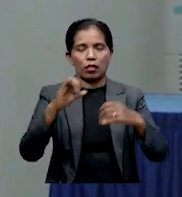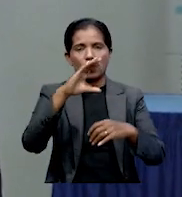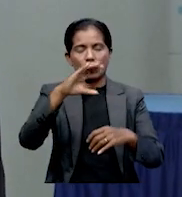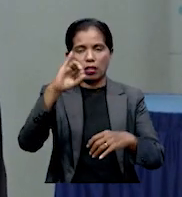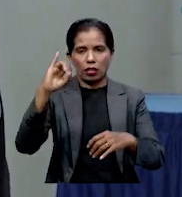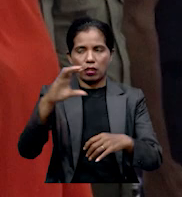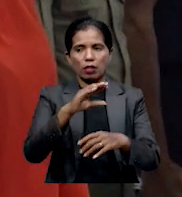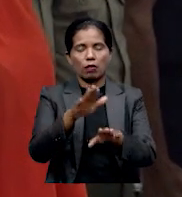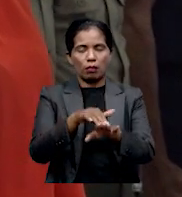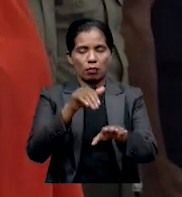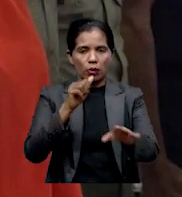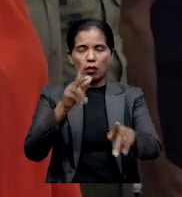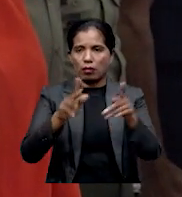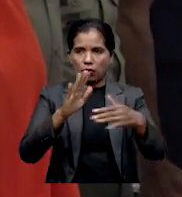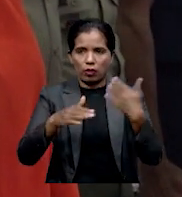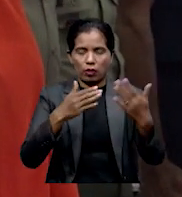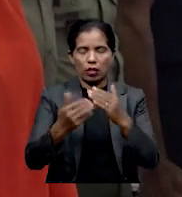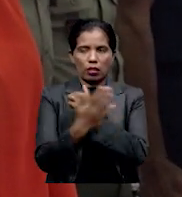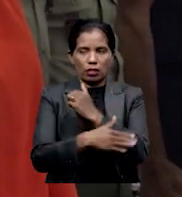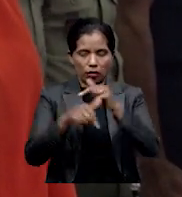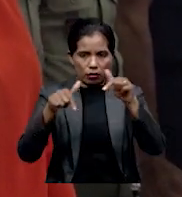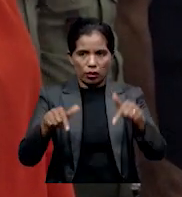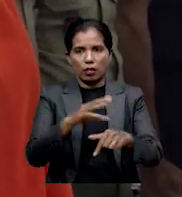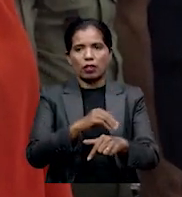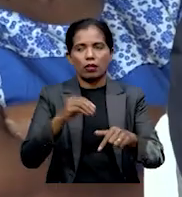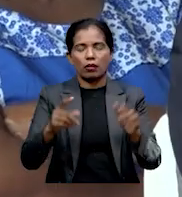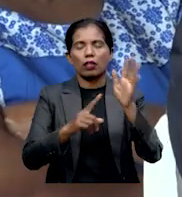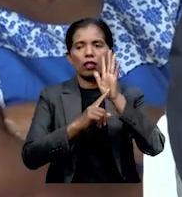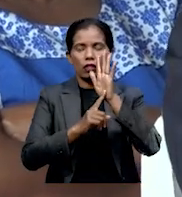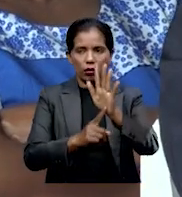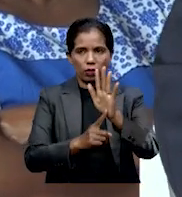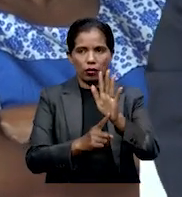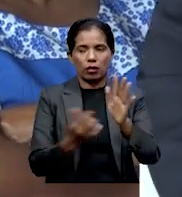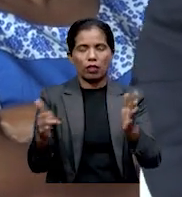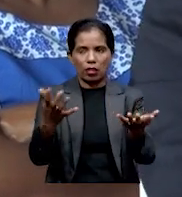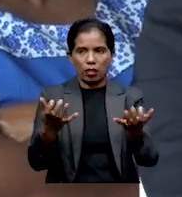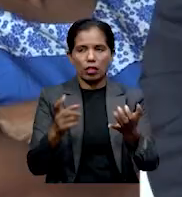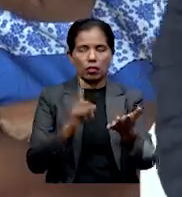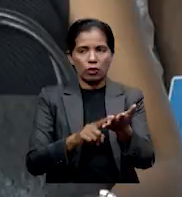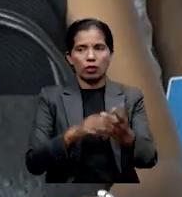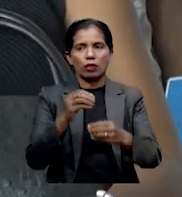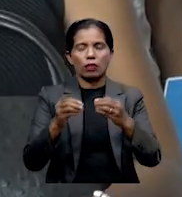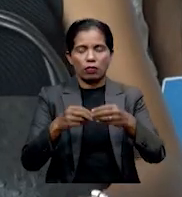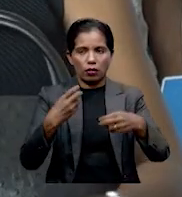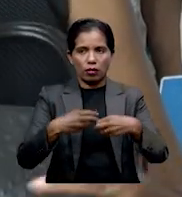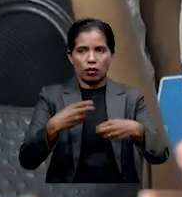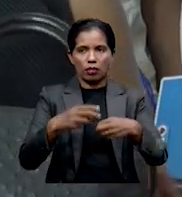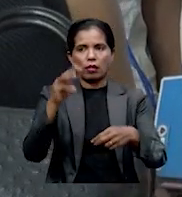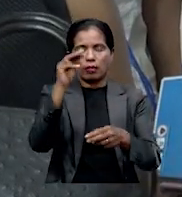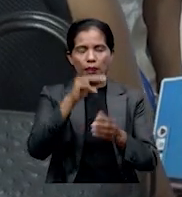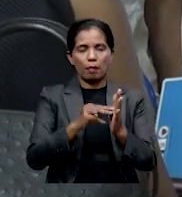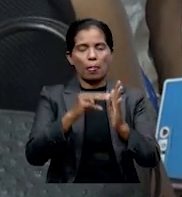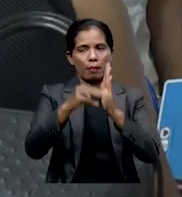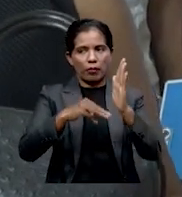onde convida a perito sira e a railaran no railiur, onde a toa perspectiva no discute com a desafio média e a nível